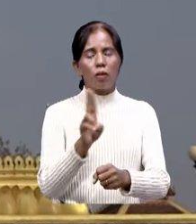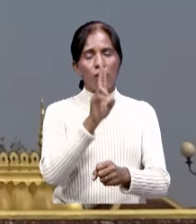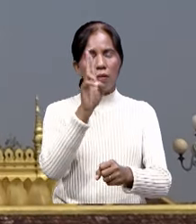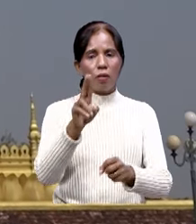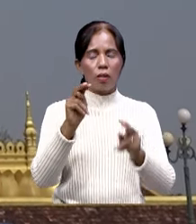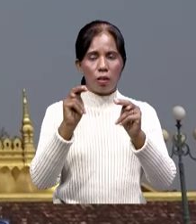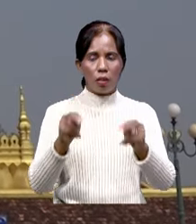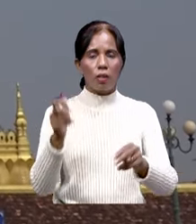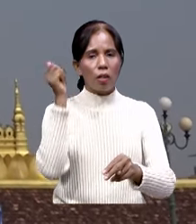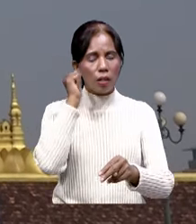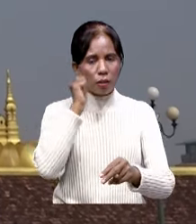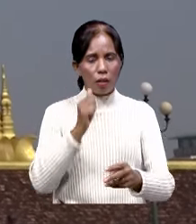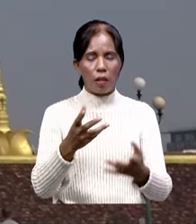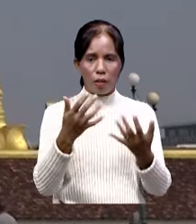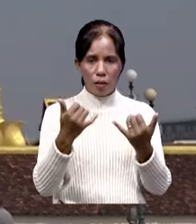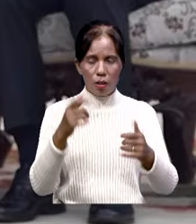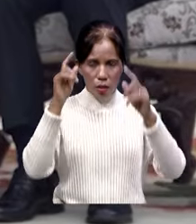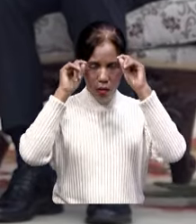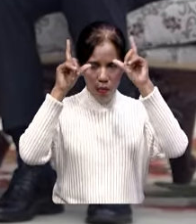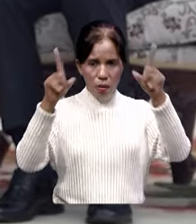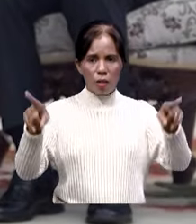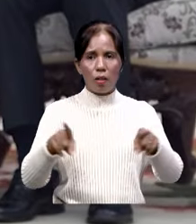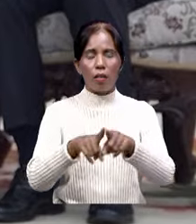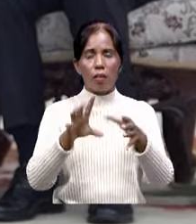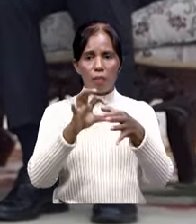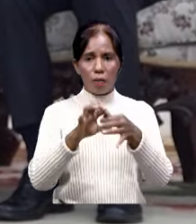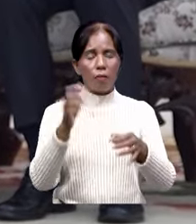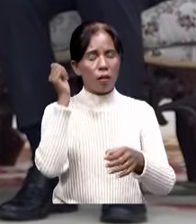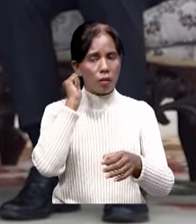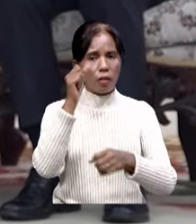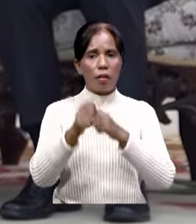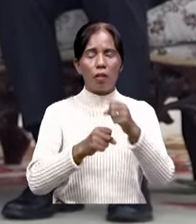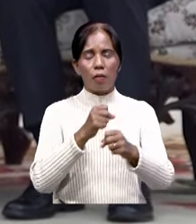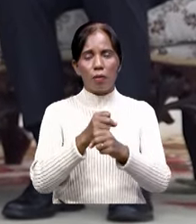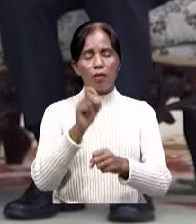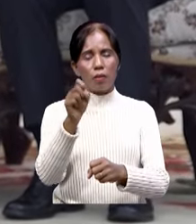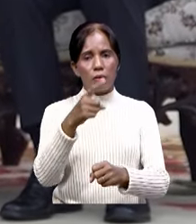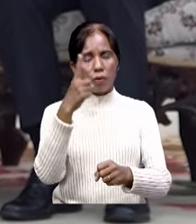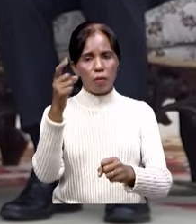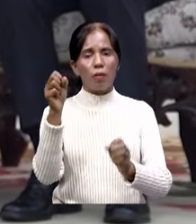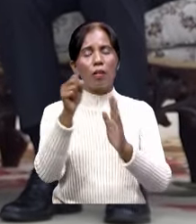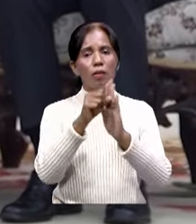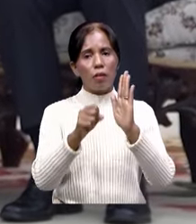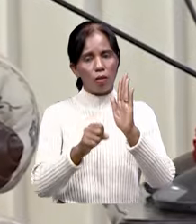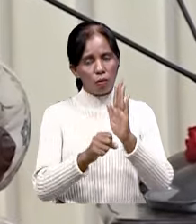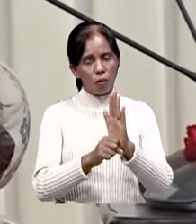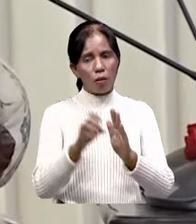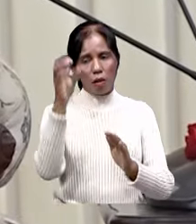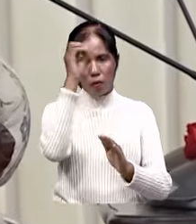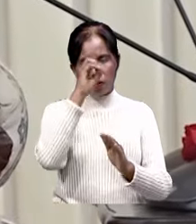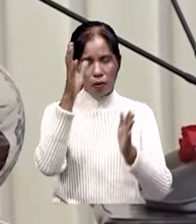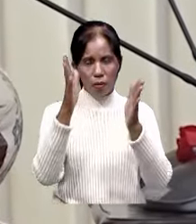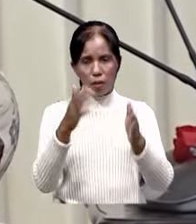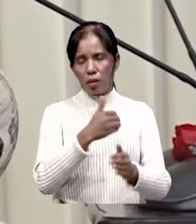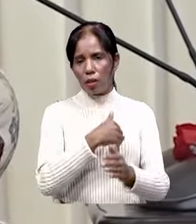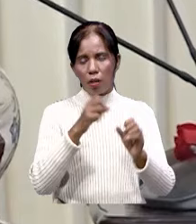interesse asianian. No dada unê Timor-Leste hanesan membro asian para la sanolo resinida onde Instituto Observador e hanebe se da